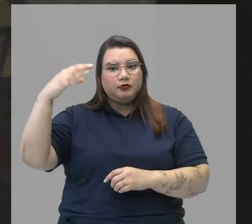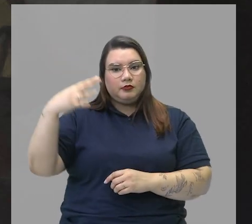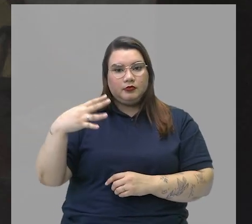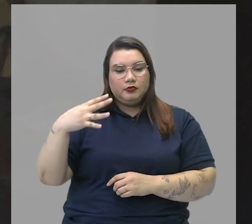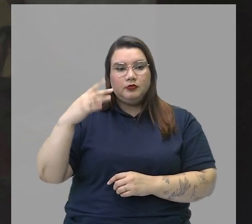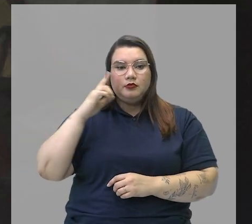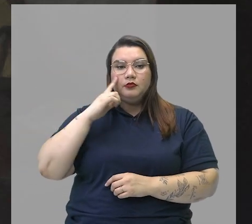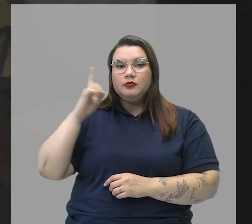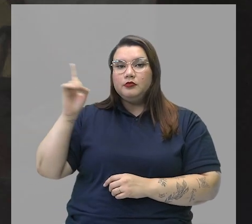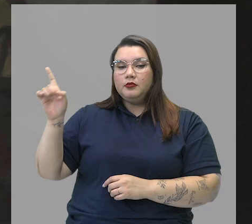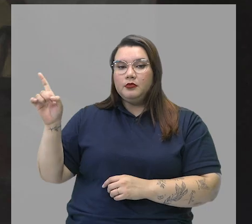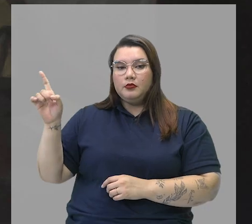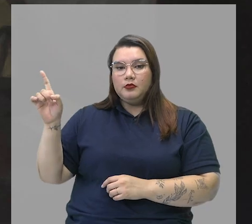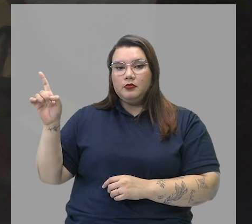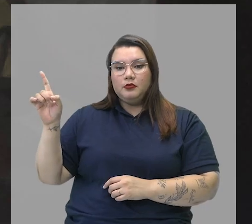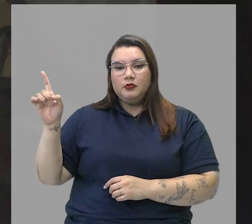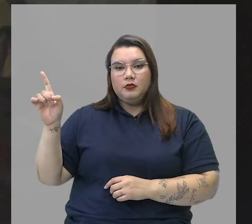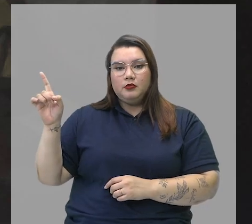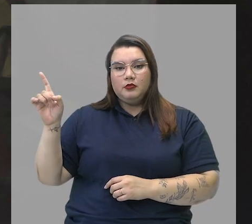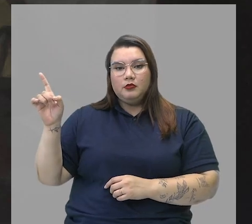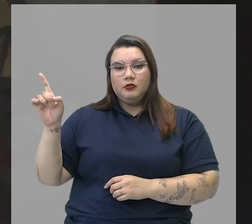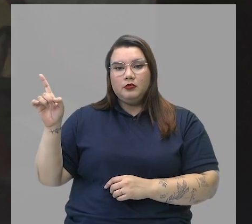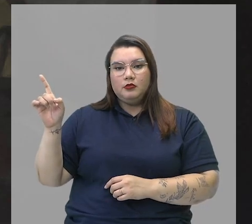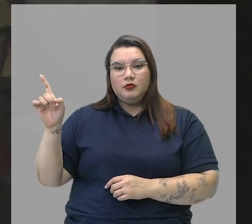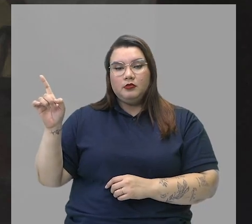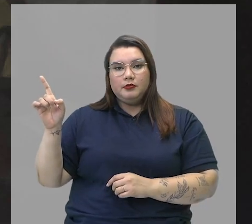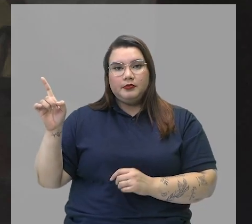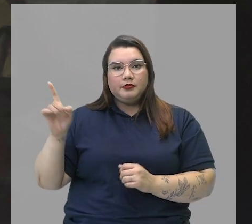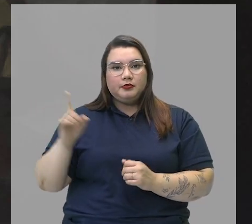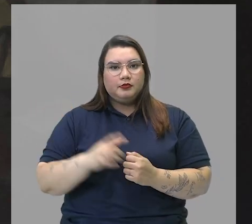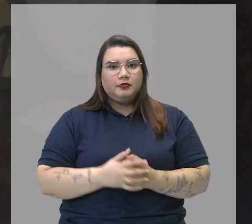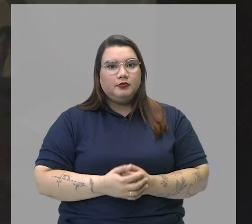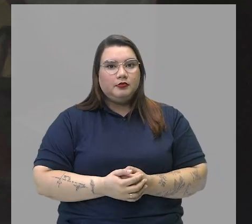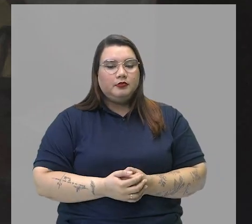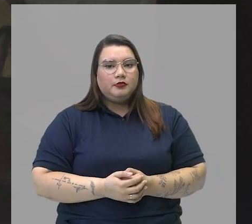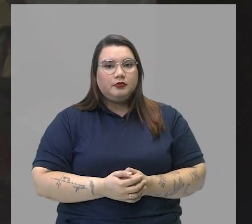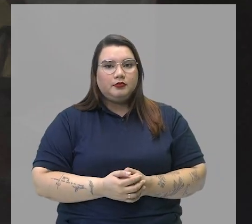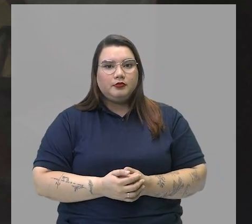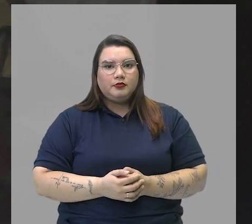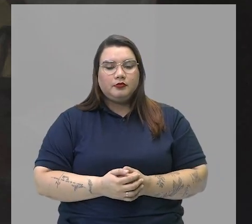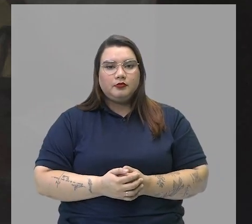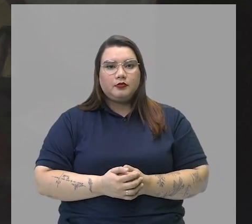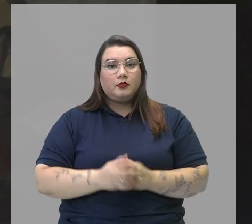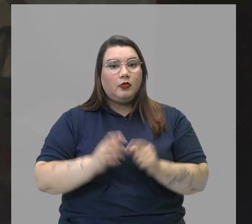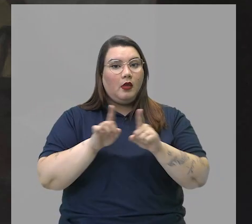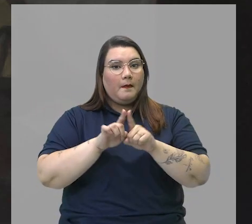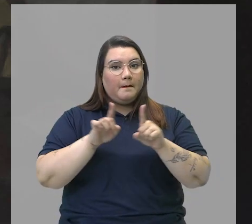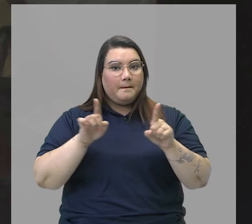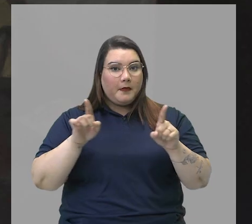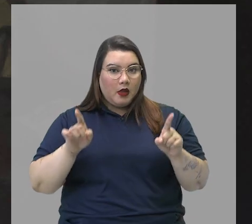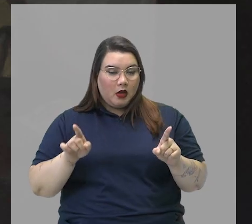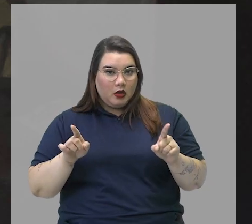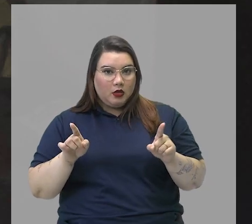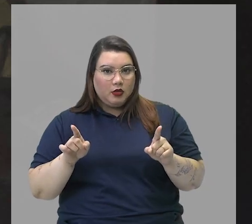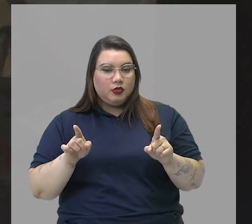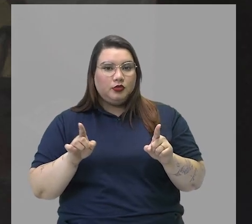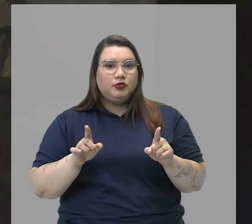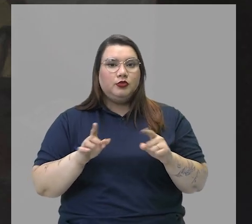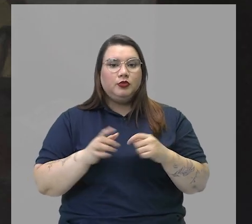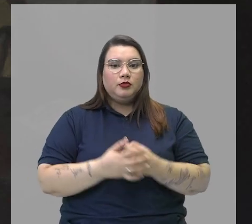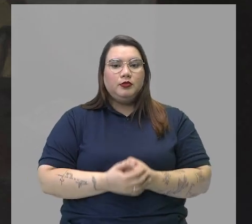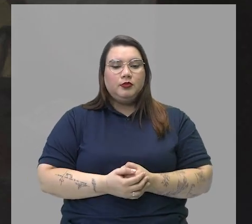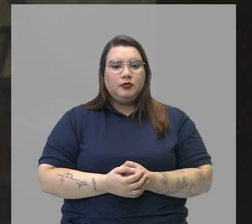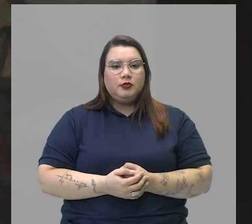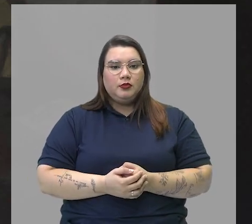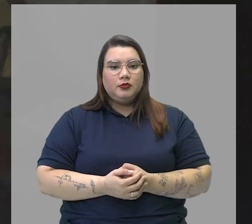a luz como sendo uma corrente de partículas ou corpúsculos. Só que, ao descrever